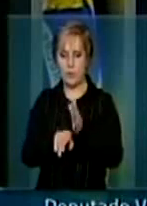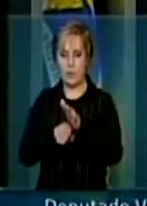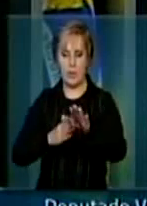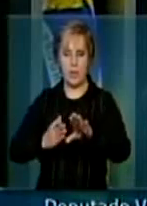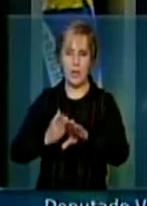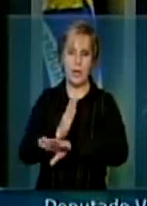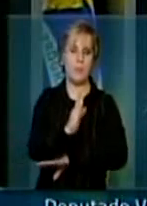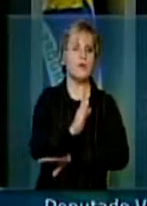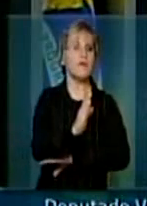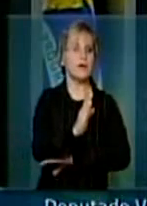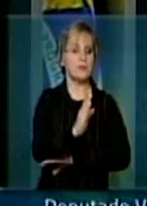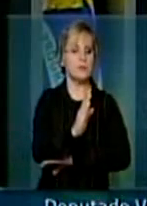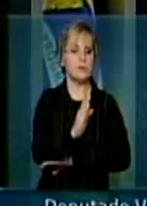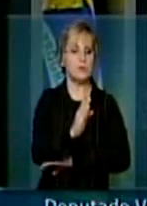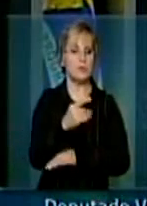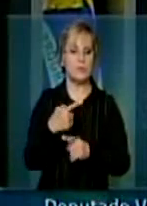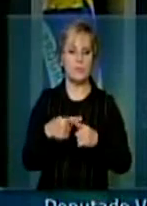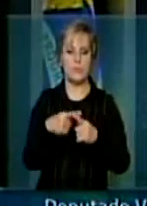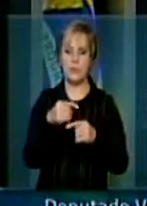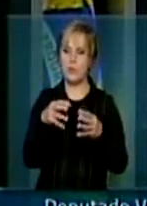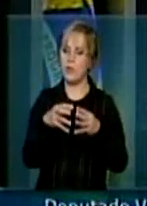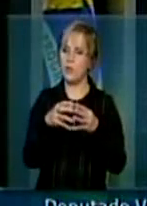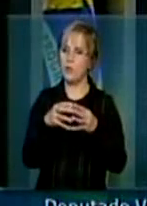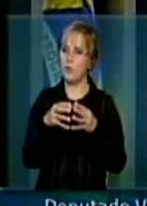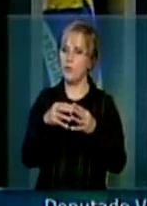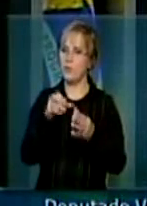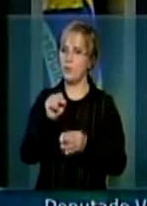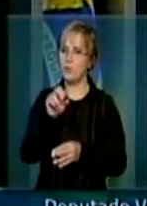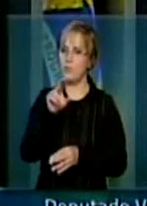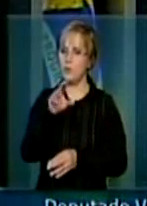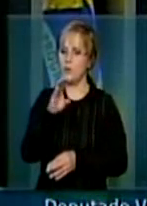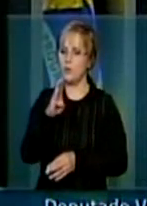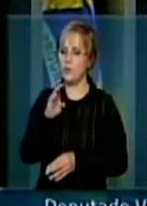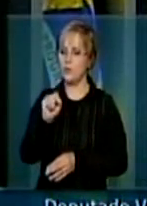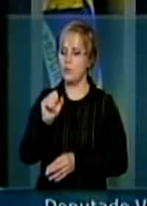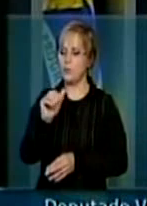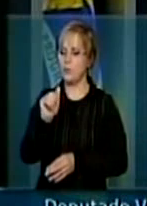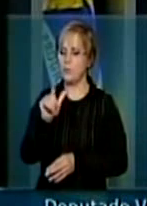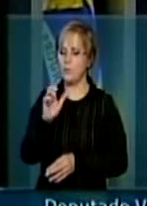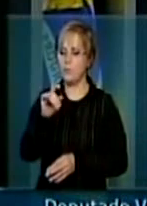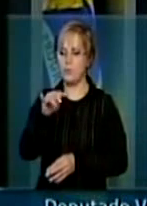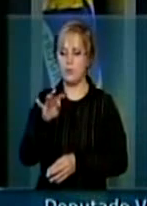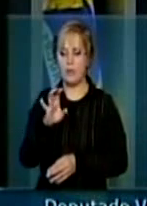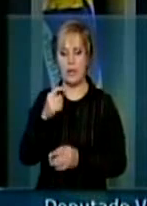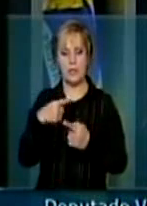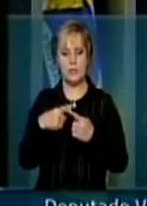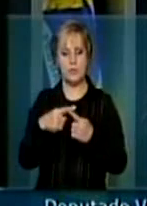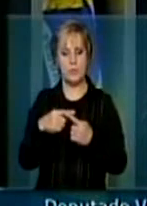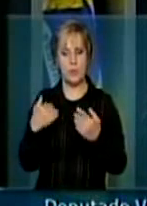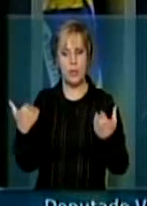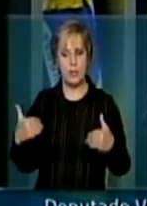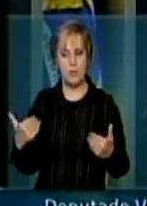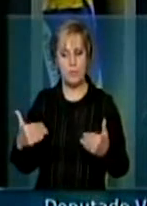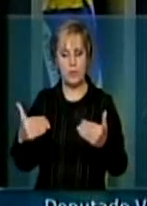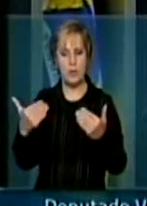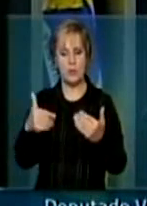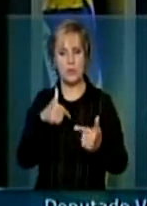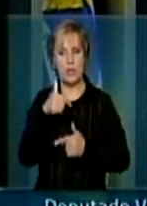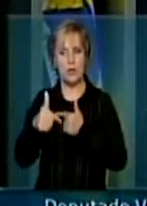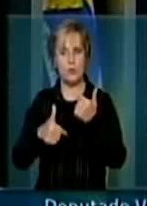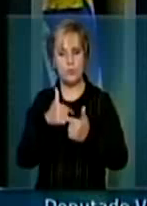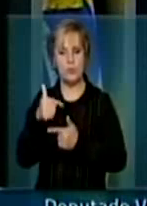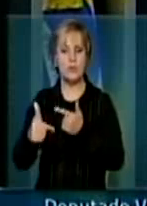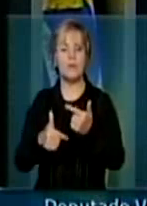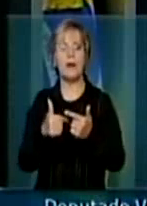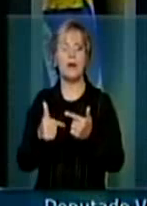grupo subsalente, porque a necessidade ela é bem maior, já comprovada pelo Ministério do Trabalho, para que estes jovens